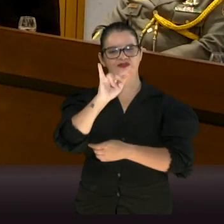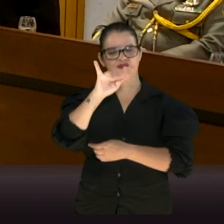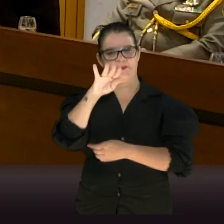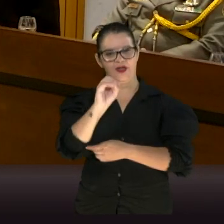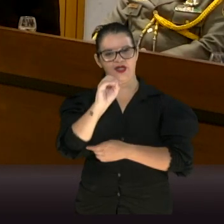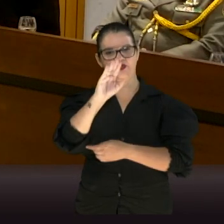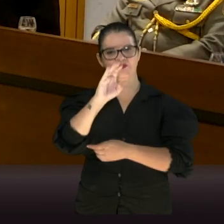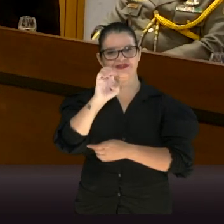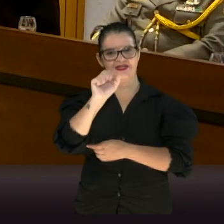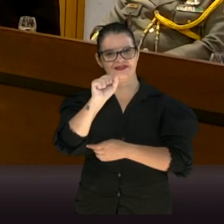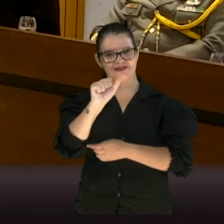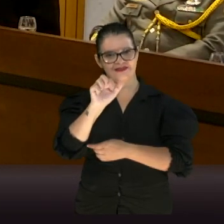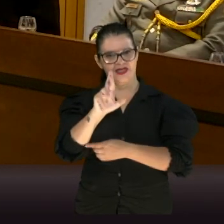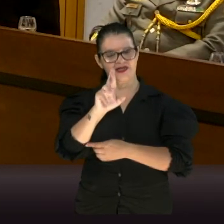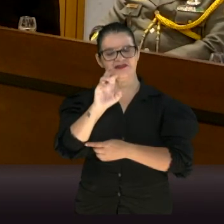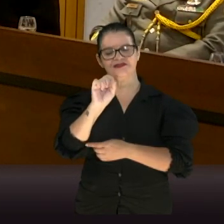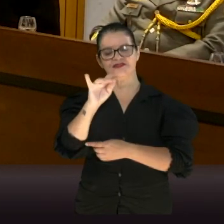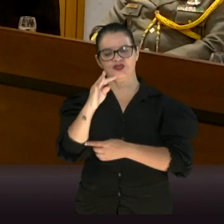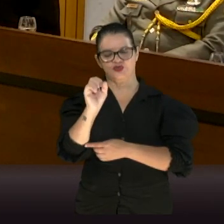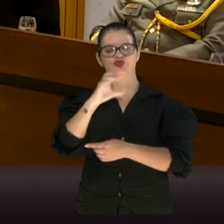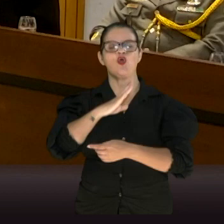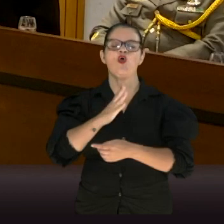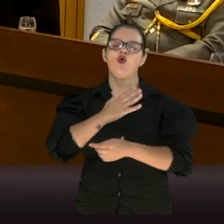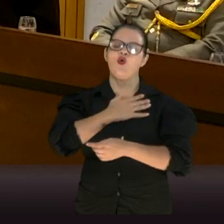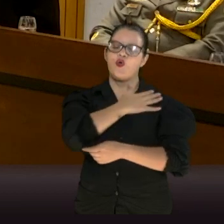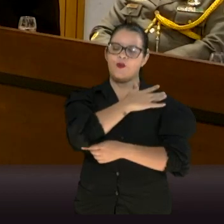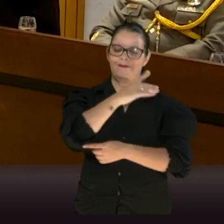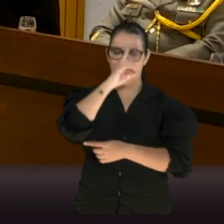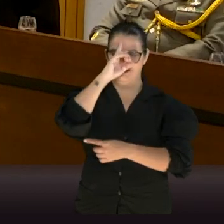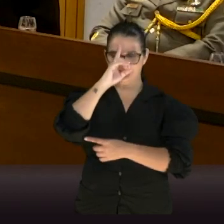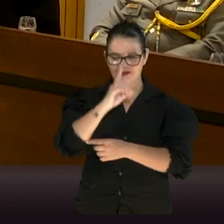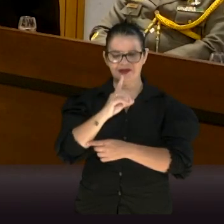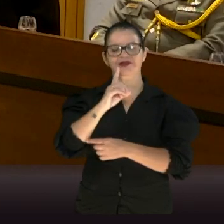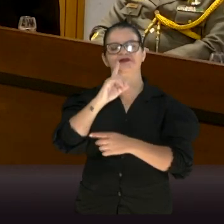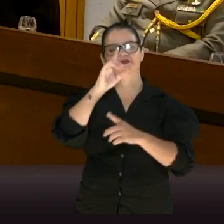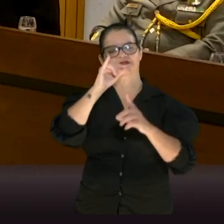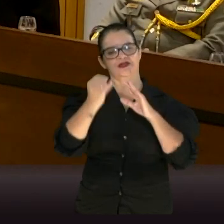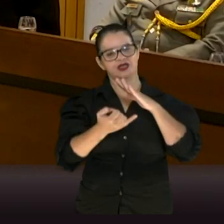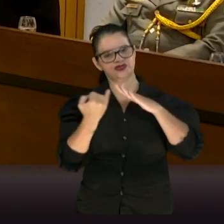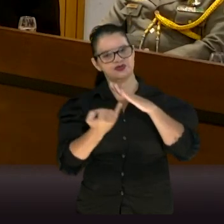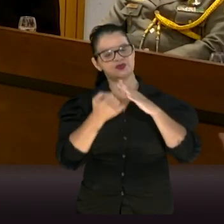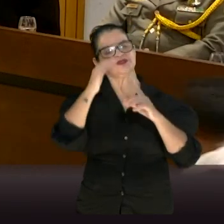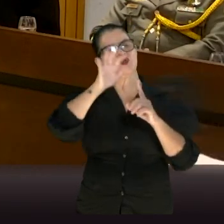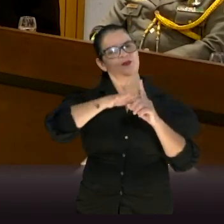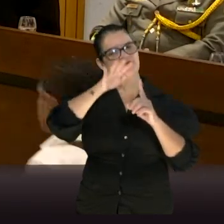dos Santos, comandante da instituição homenageada desta noite.